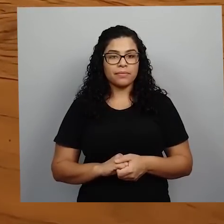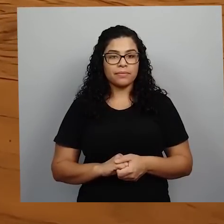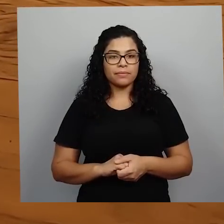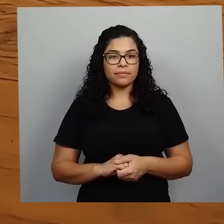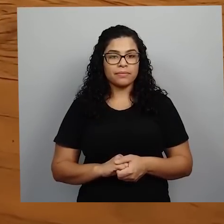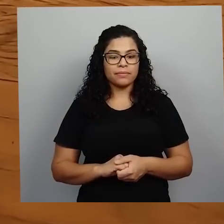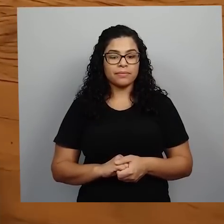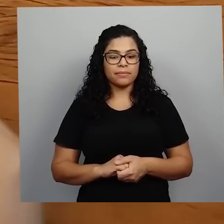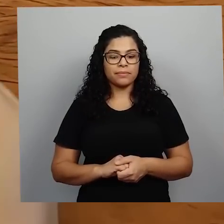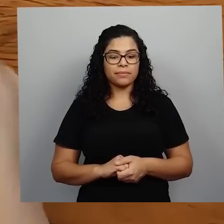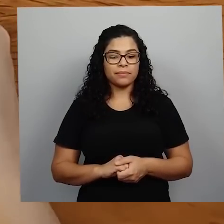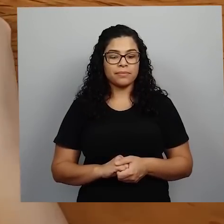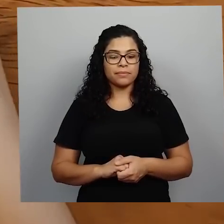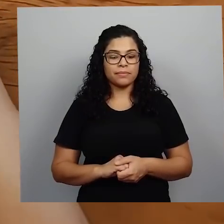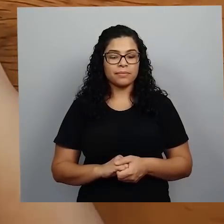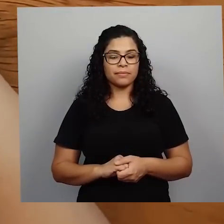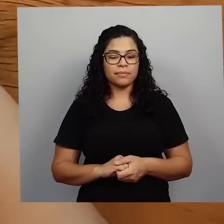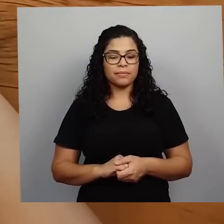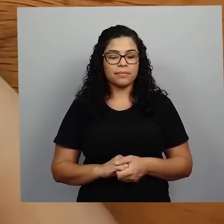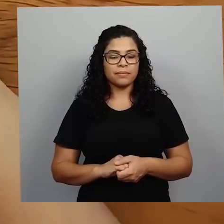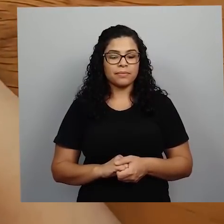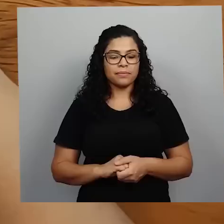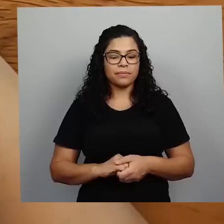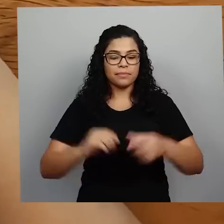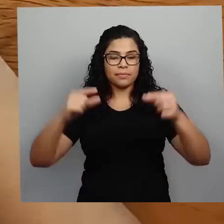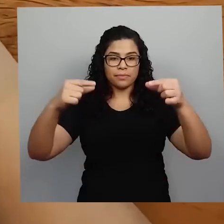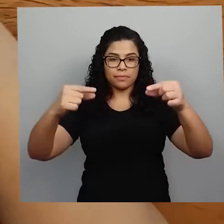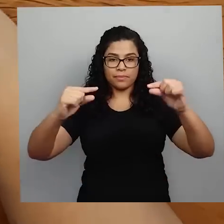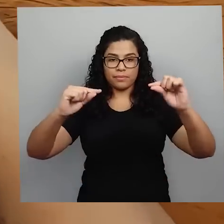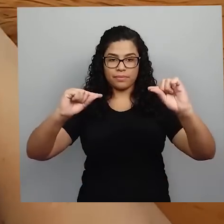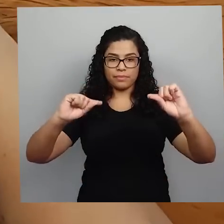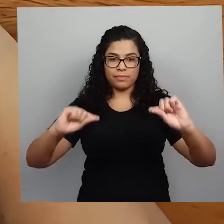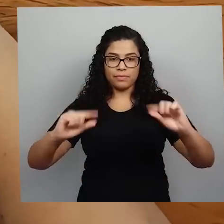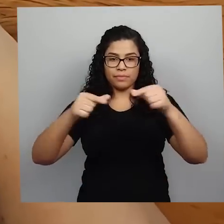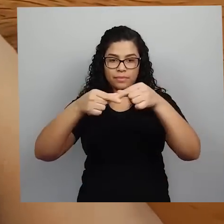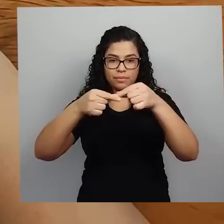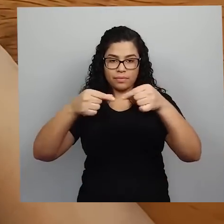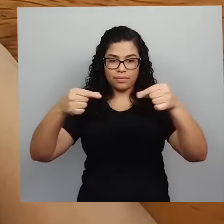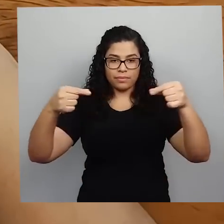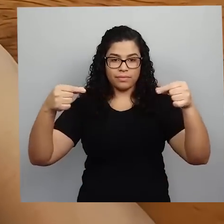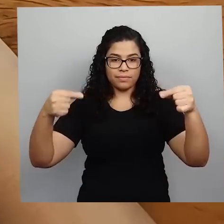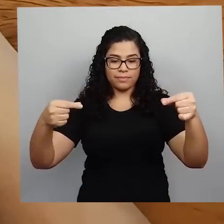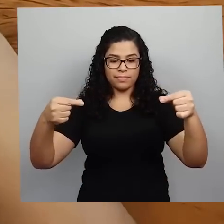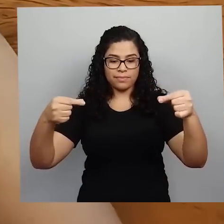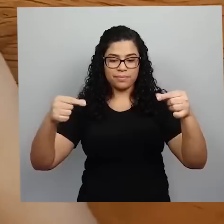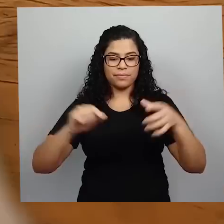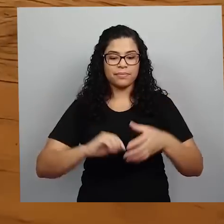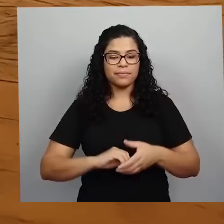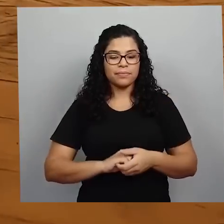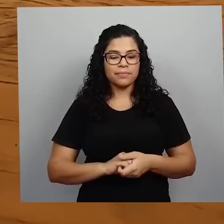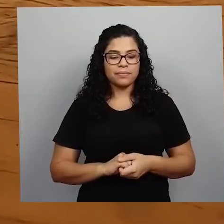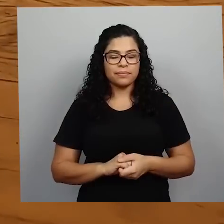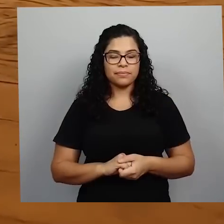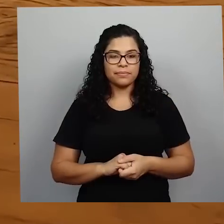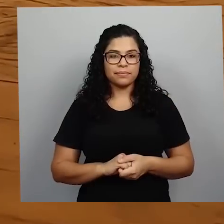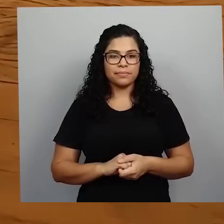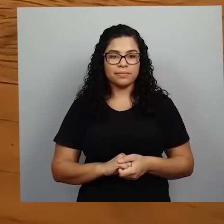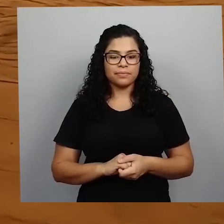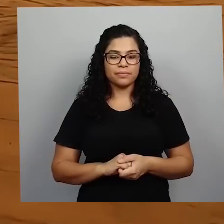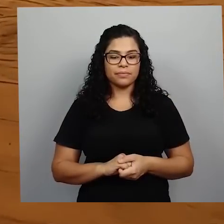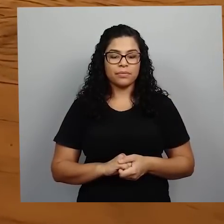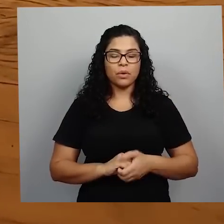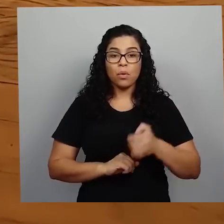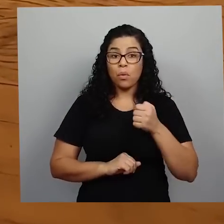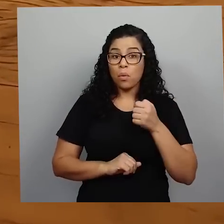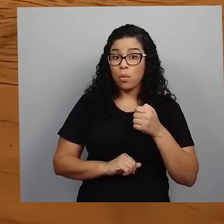Um retângulo menor, na verdade, né? E fazer mais uma dobra para trás. O nosso sapinho